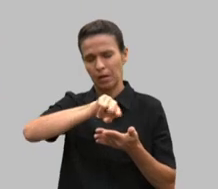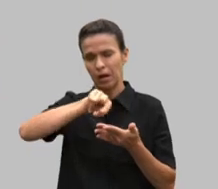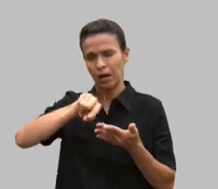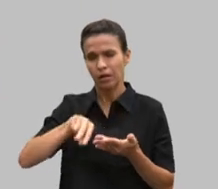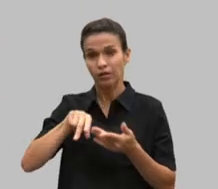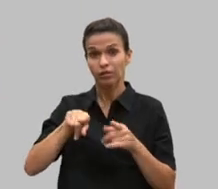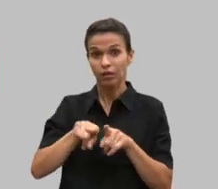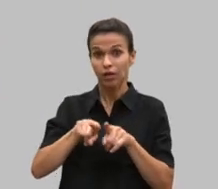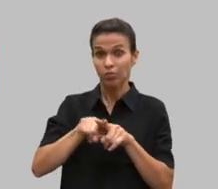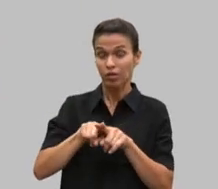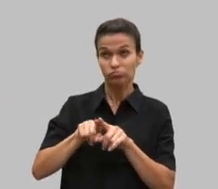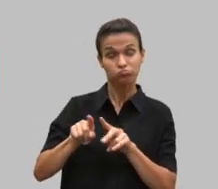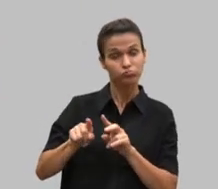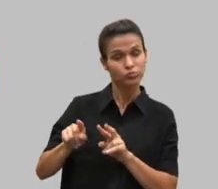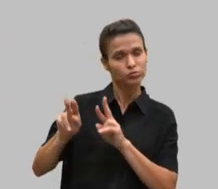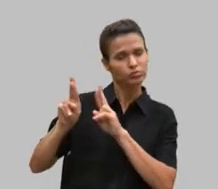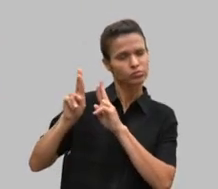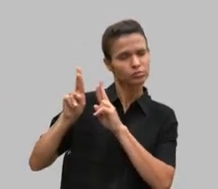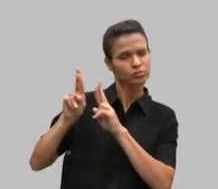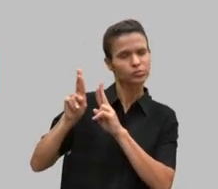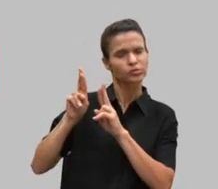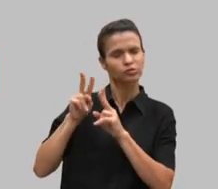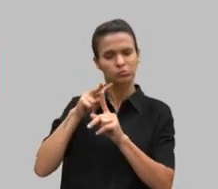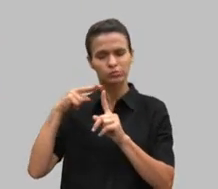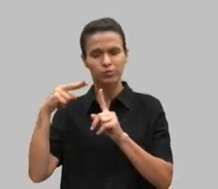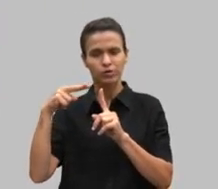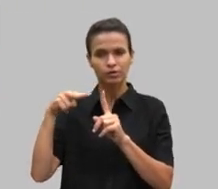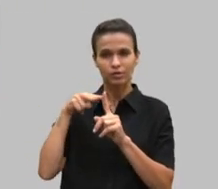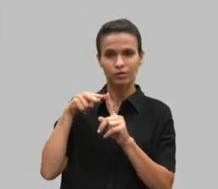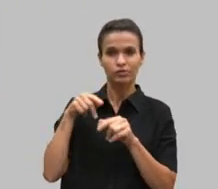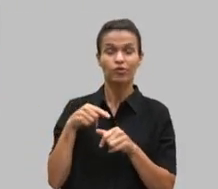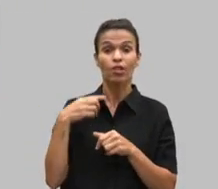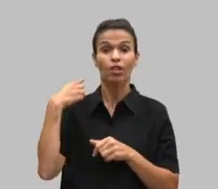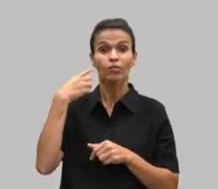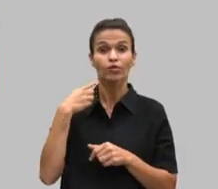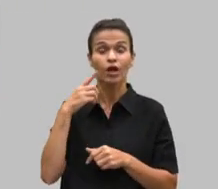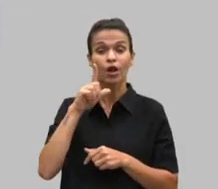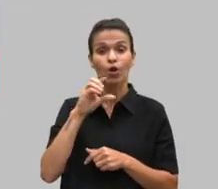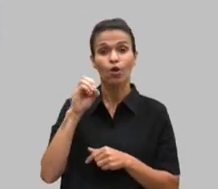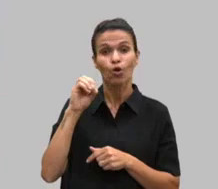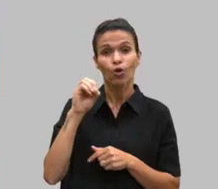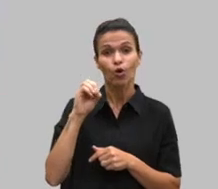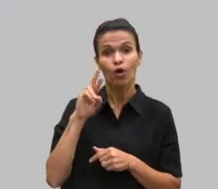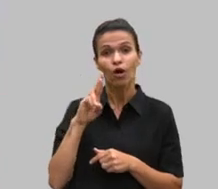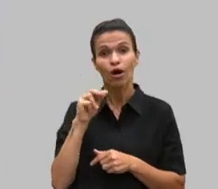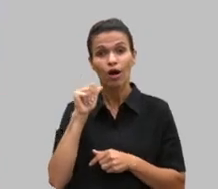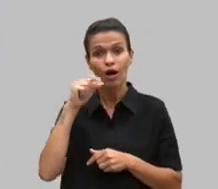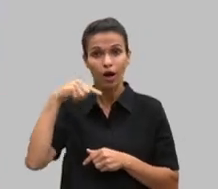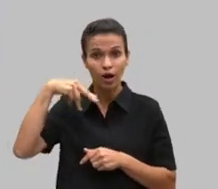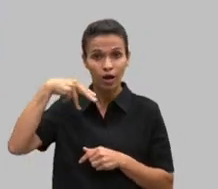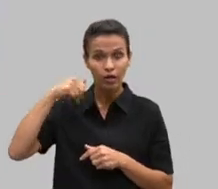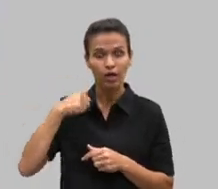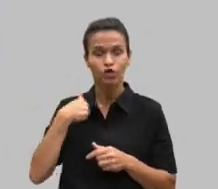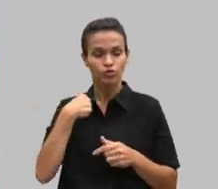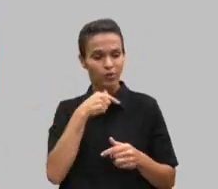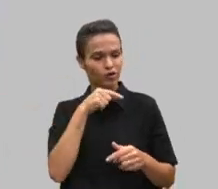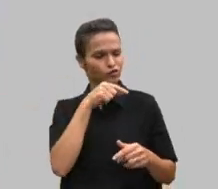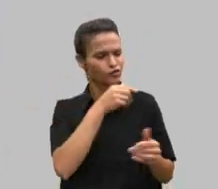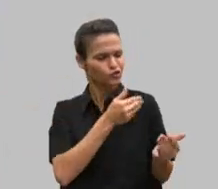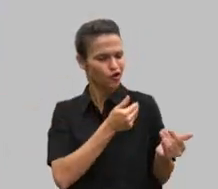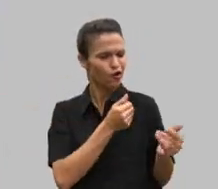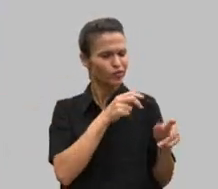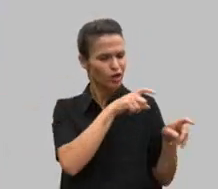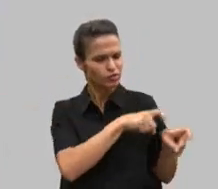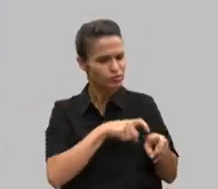expectativas reforçando isso cara deputada Lohana disse eu sou um jovem que veio da zona rural que estudou em escola